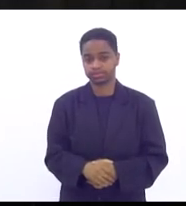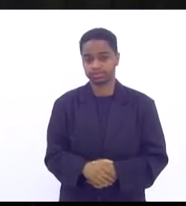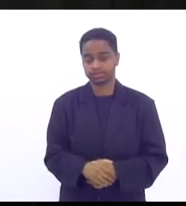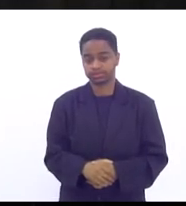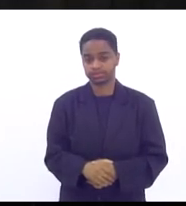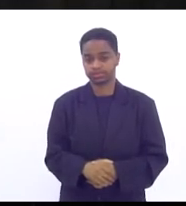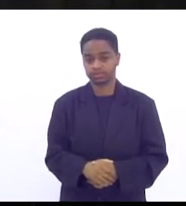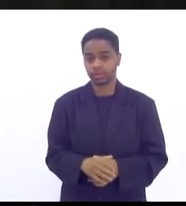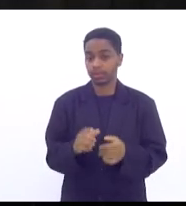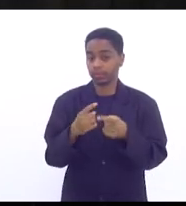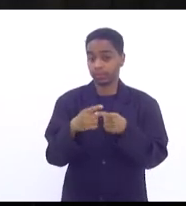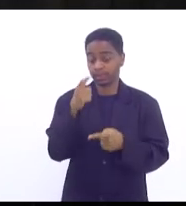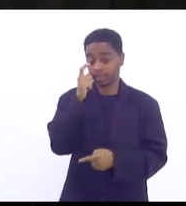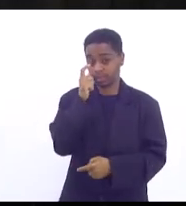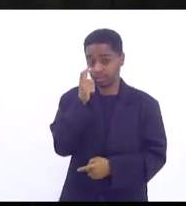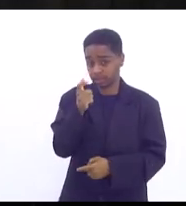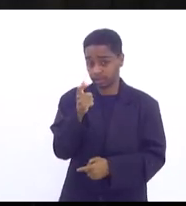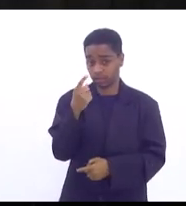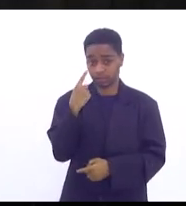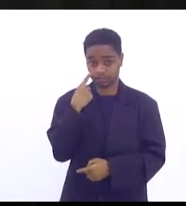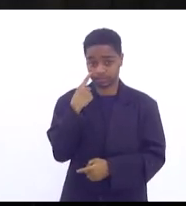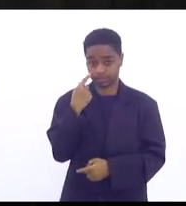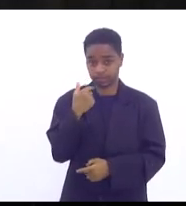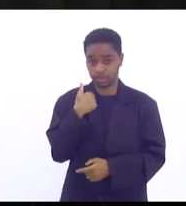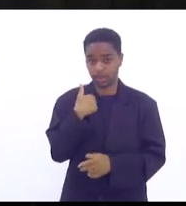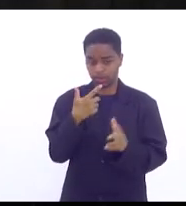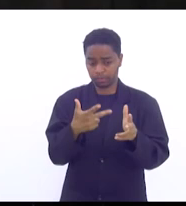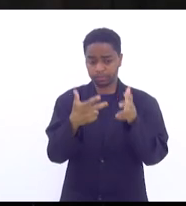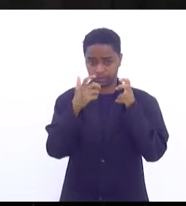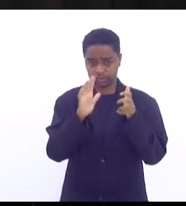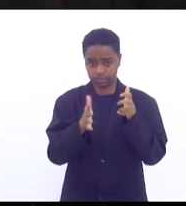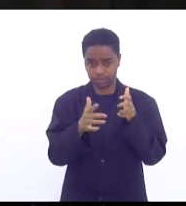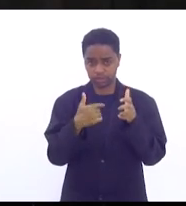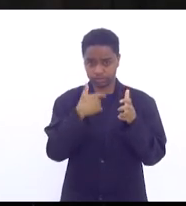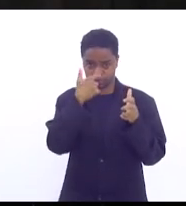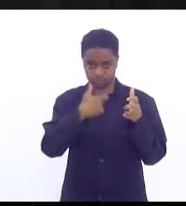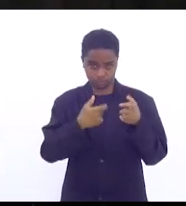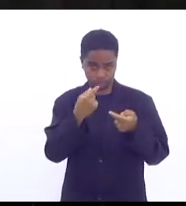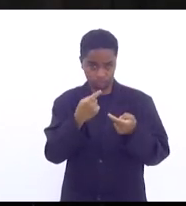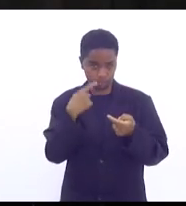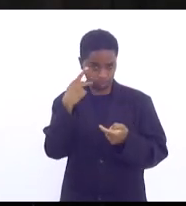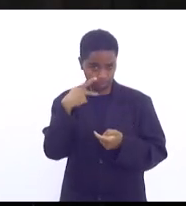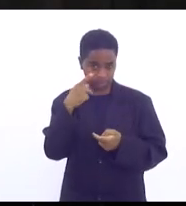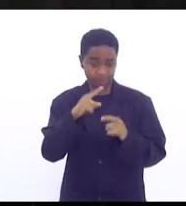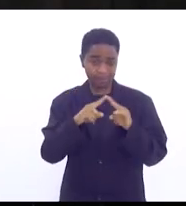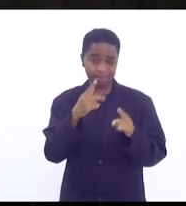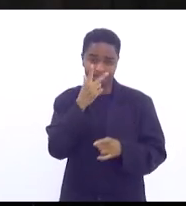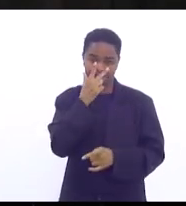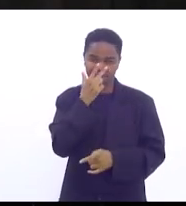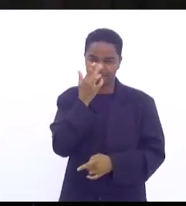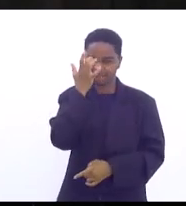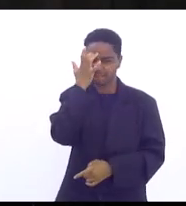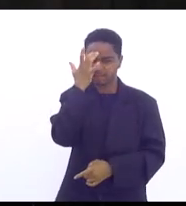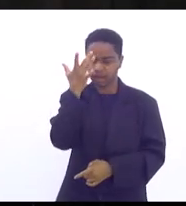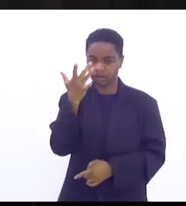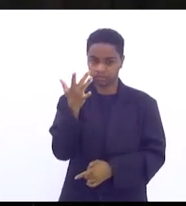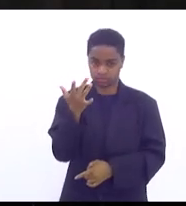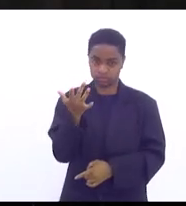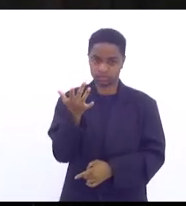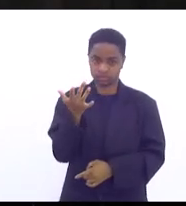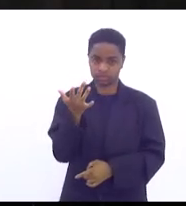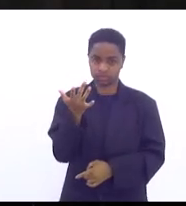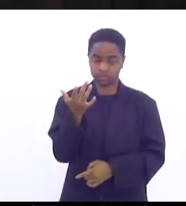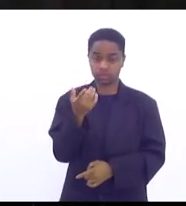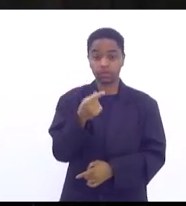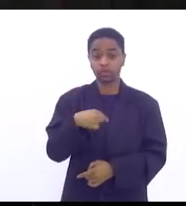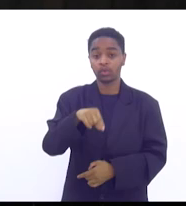É interessante isso, né? Eu já reparei como político que é tão fácil você